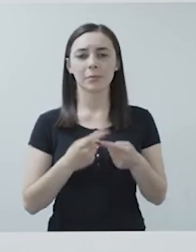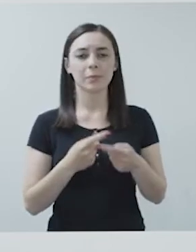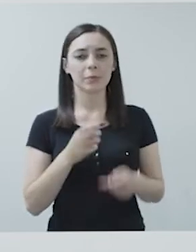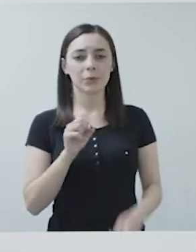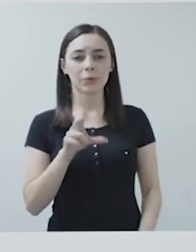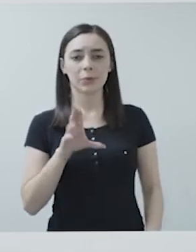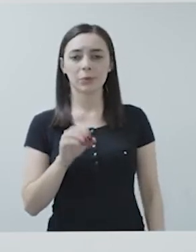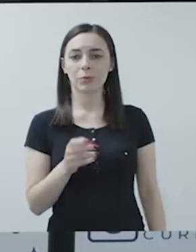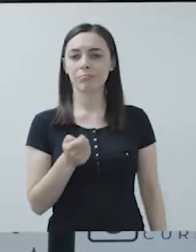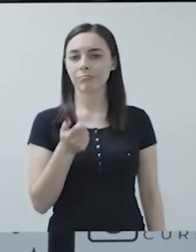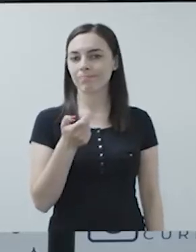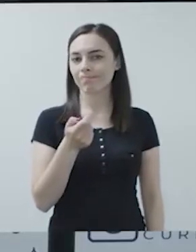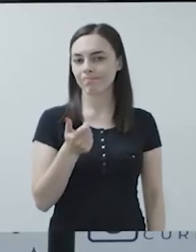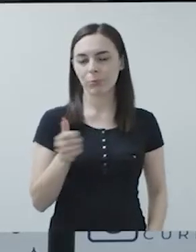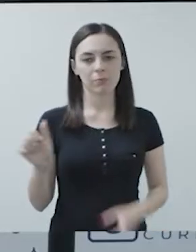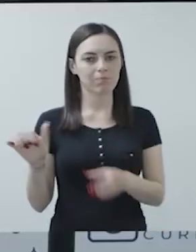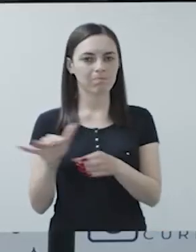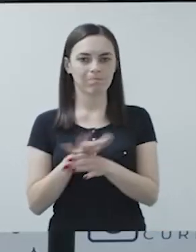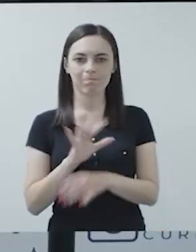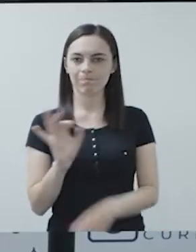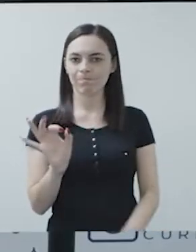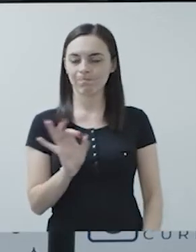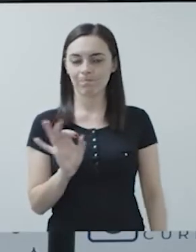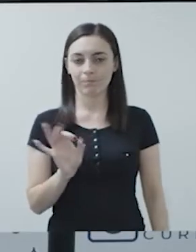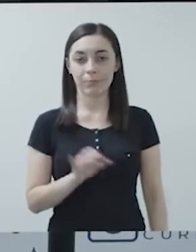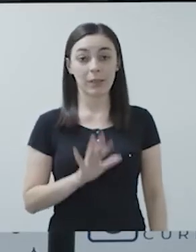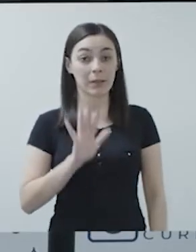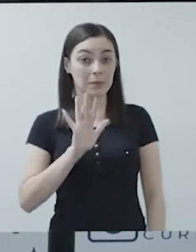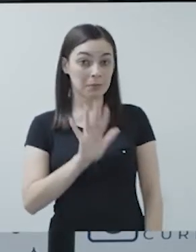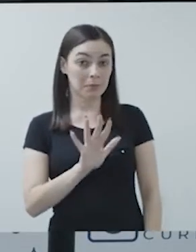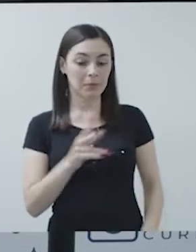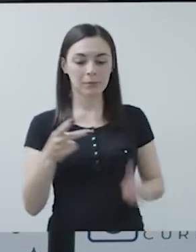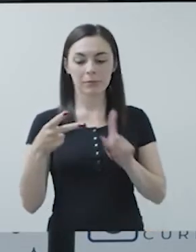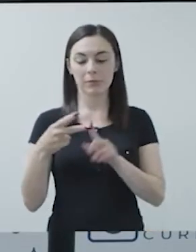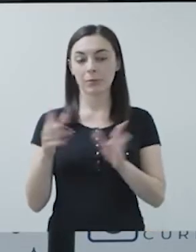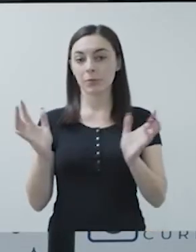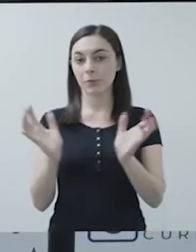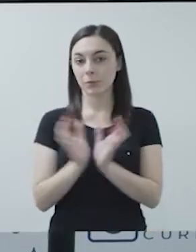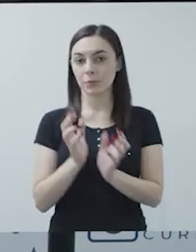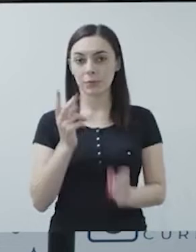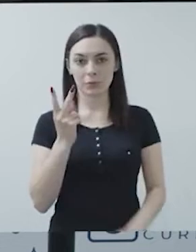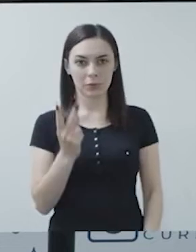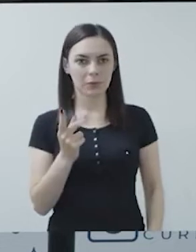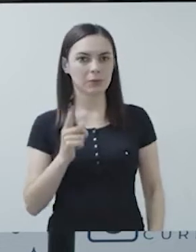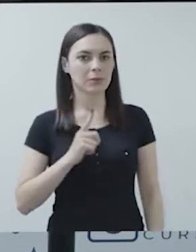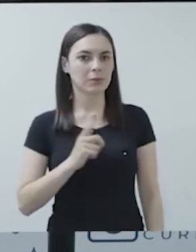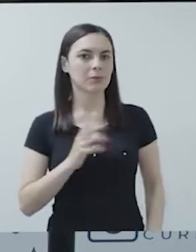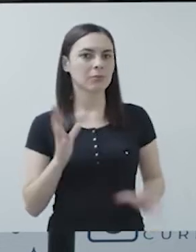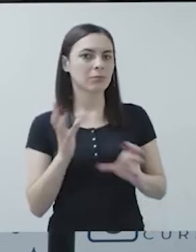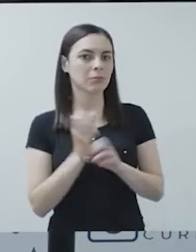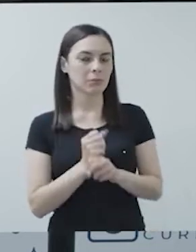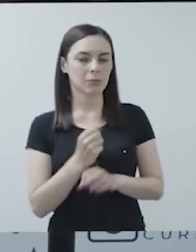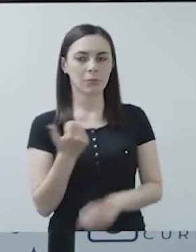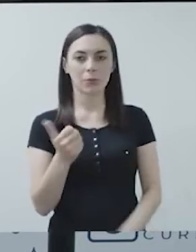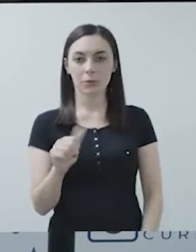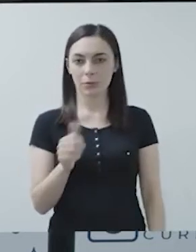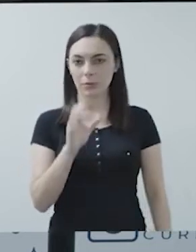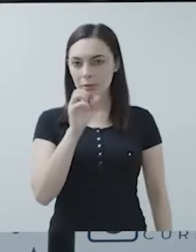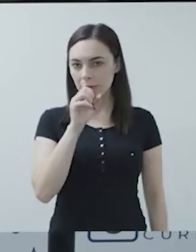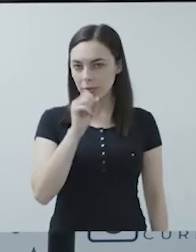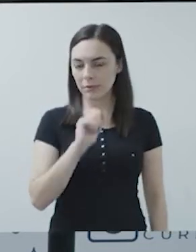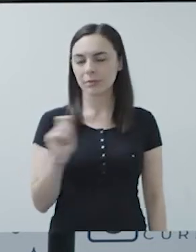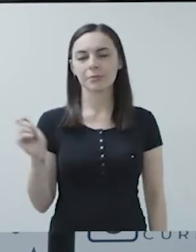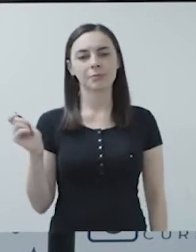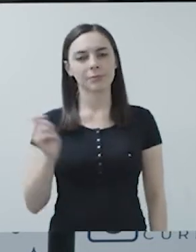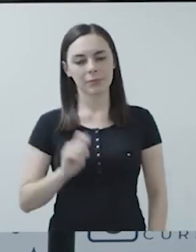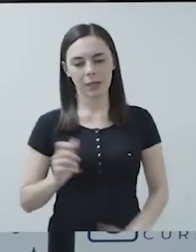suco, vai faltar e não vai encher o balde. Mas se eu usar o conjunto número 2 com 11 laranjas, com certeza eu vou